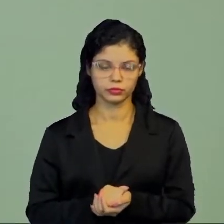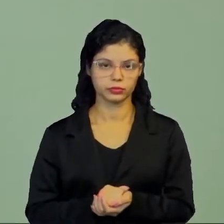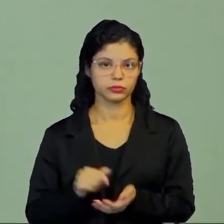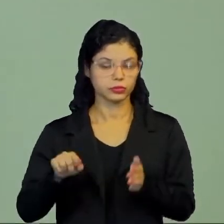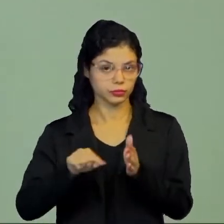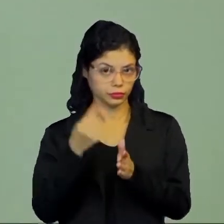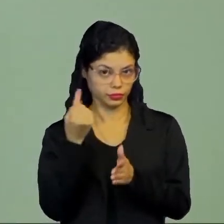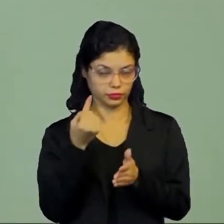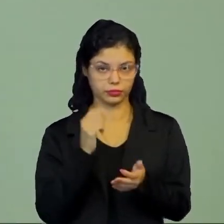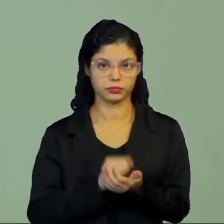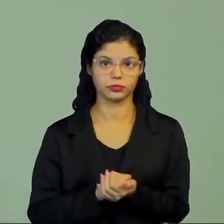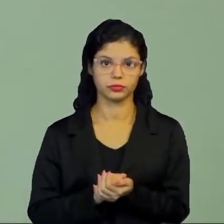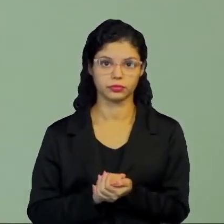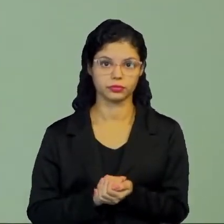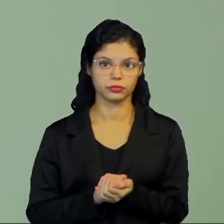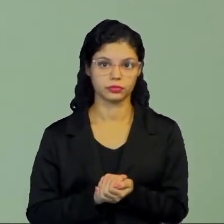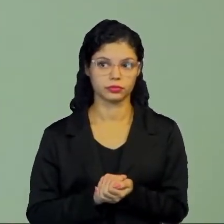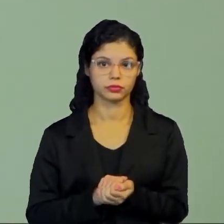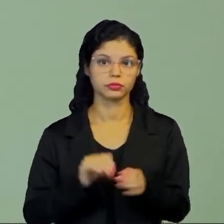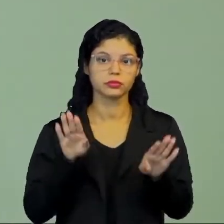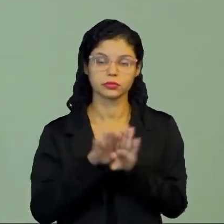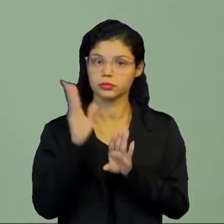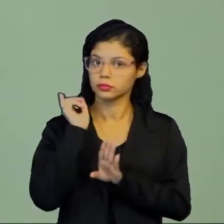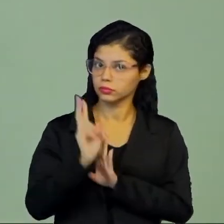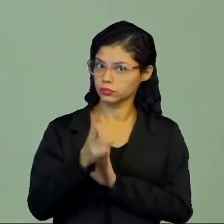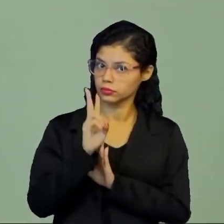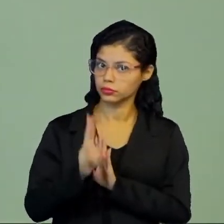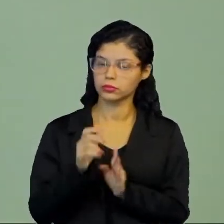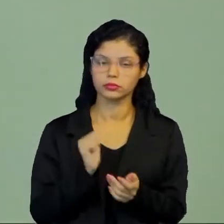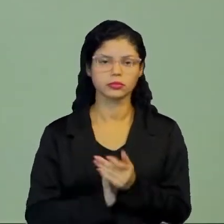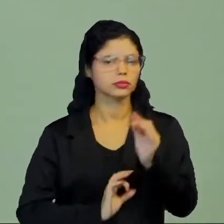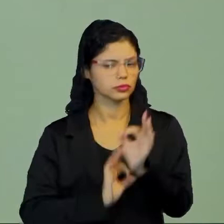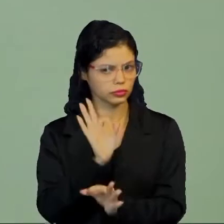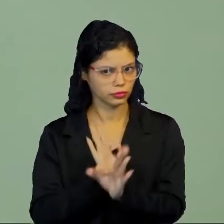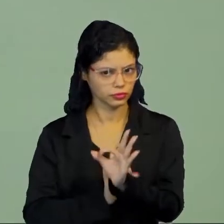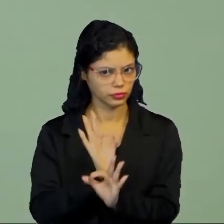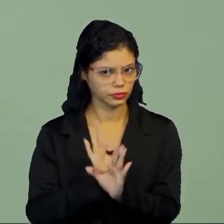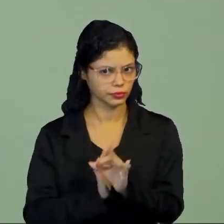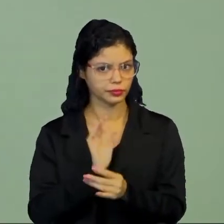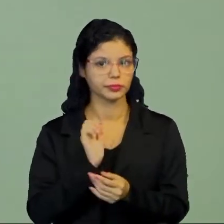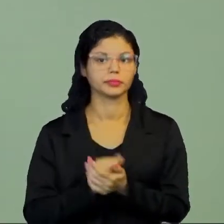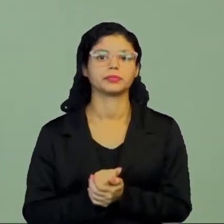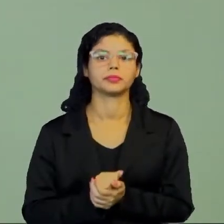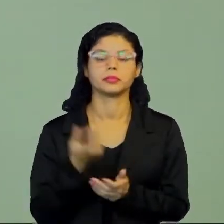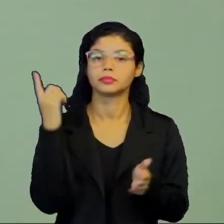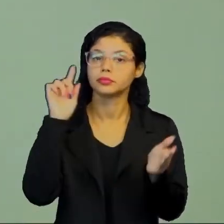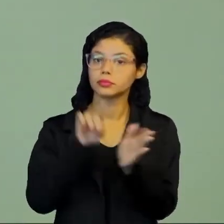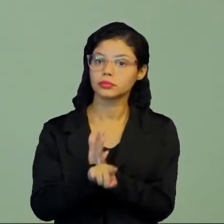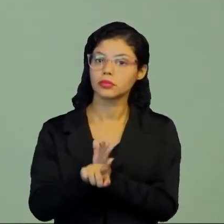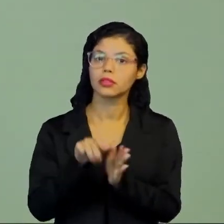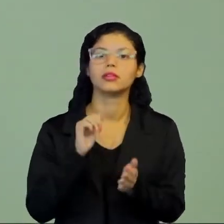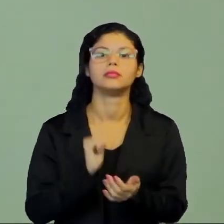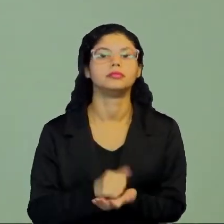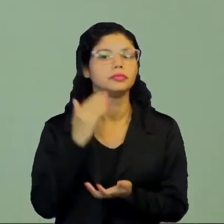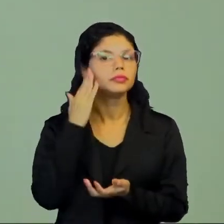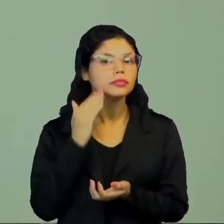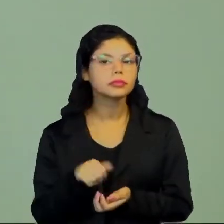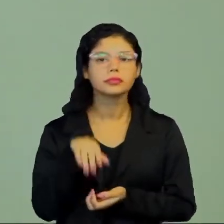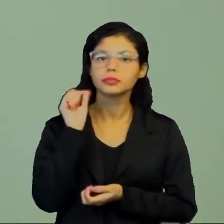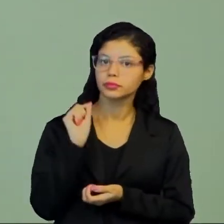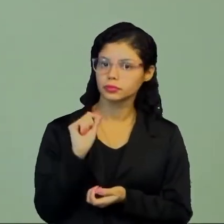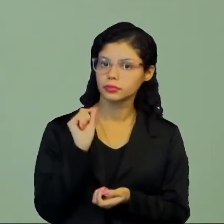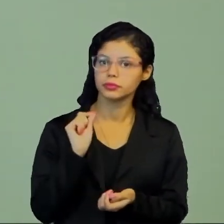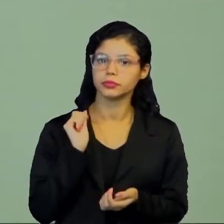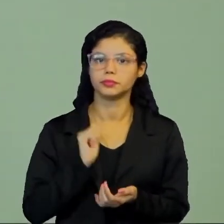primeiro passo, a gente vai sempre estar bem organizado. A pergunta, saber o que